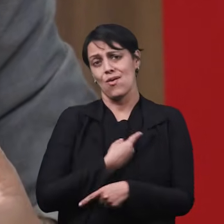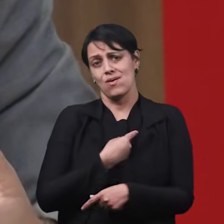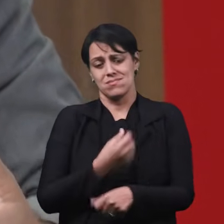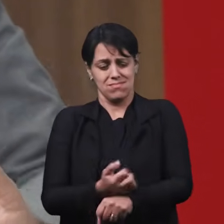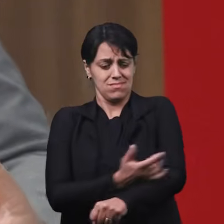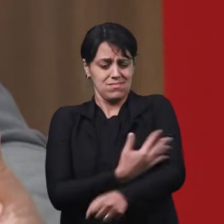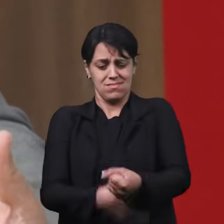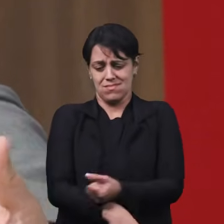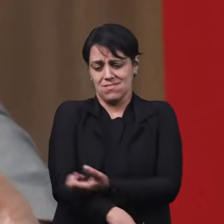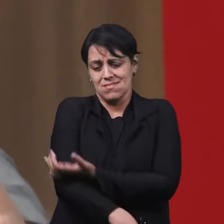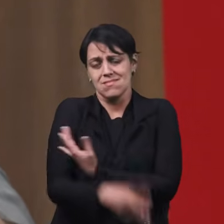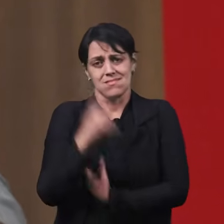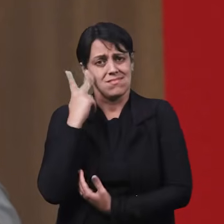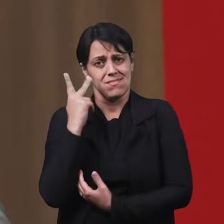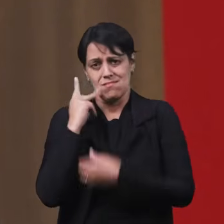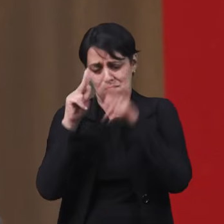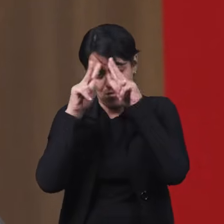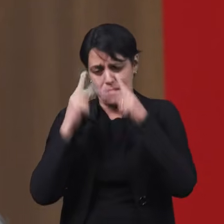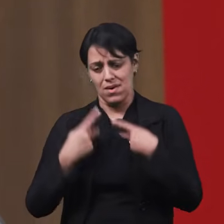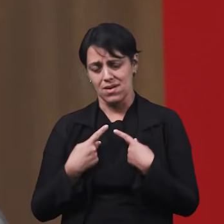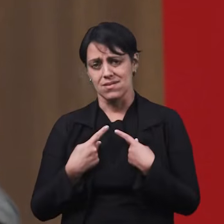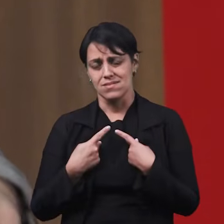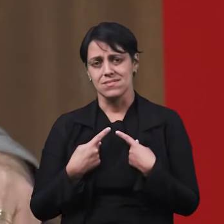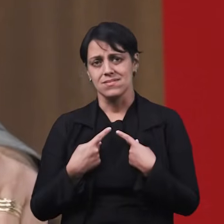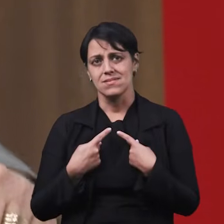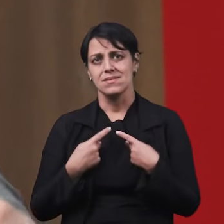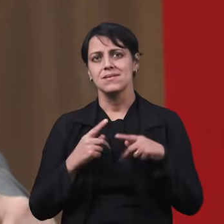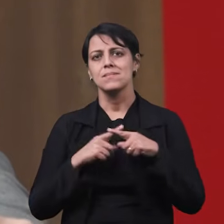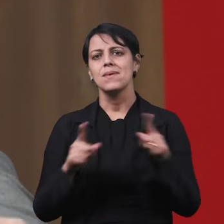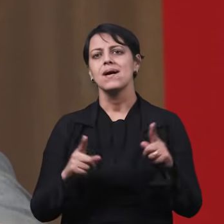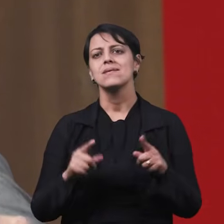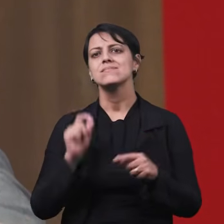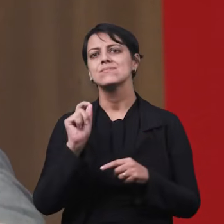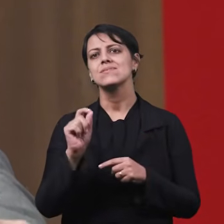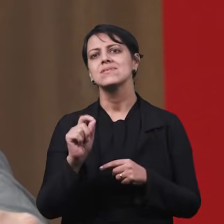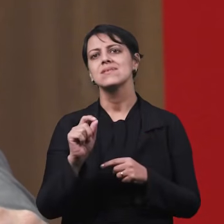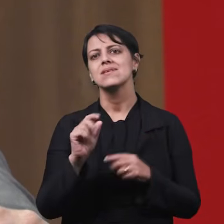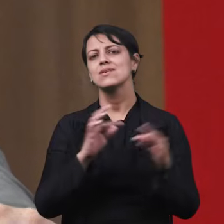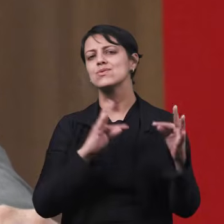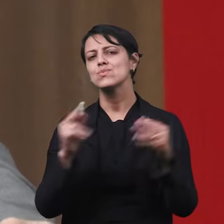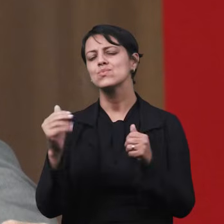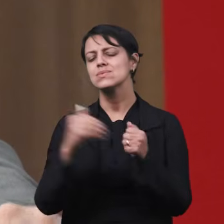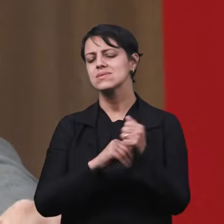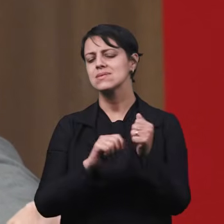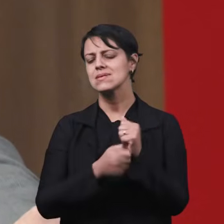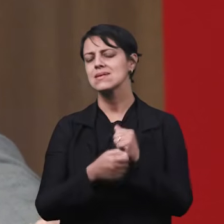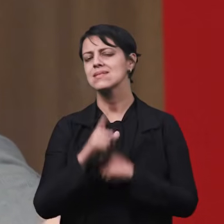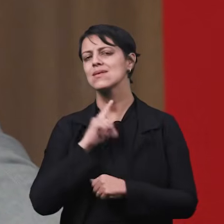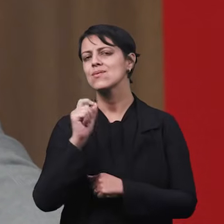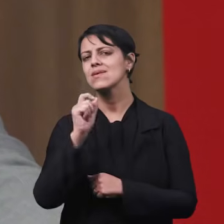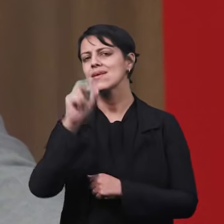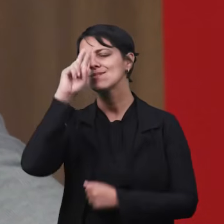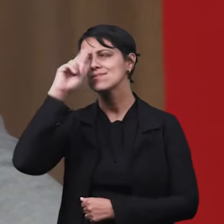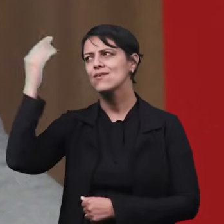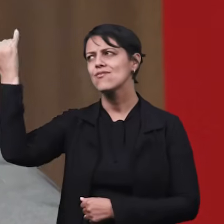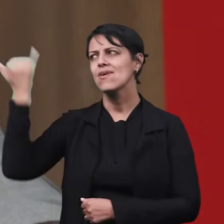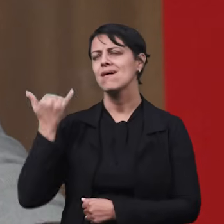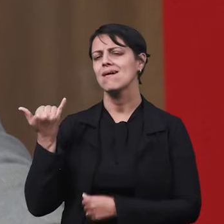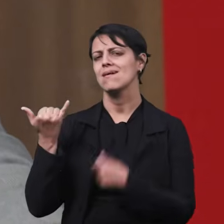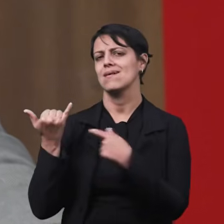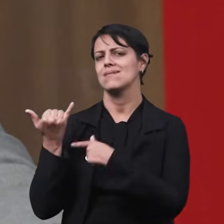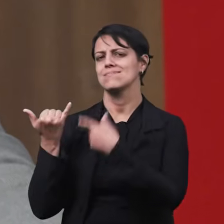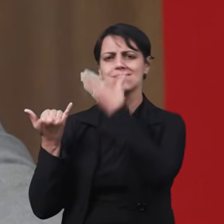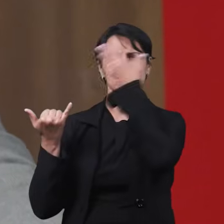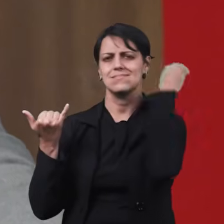emocionais. É verdade, E isso claro. tudo impacta. Mas o segredo de tudo tá você lembrar da voz do Senhor, do que o